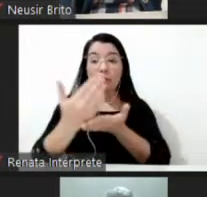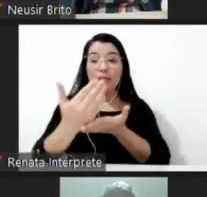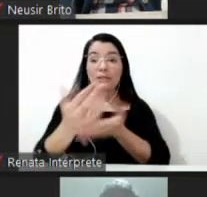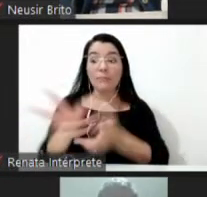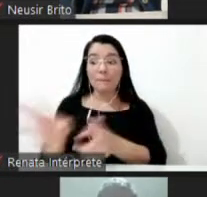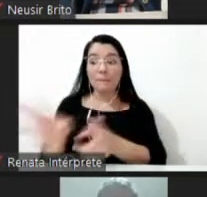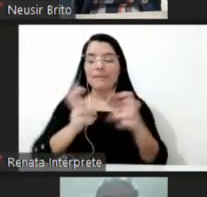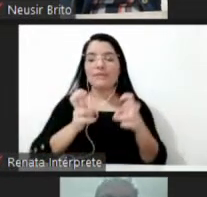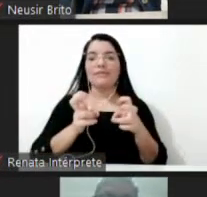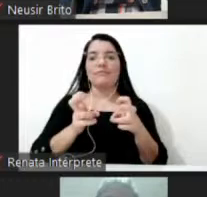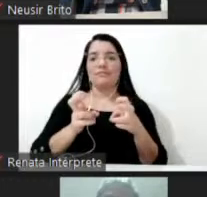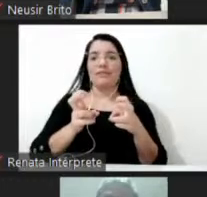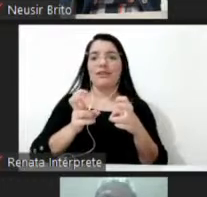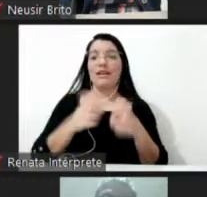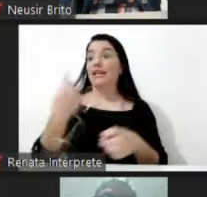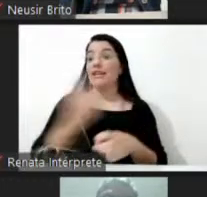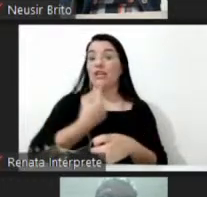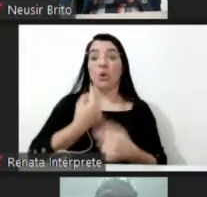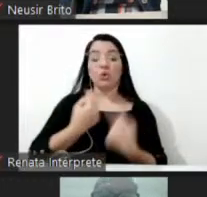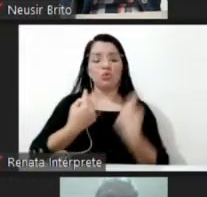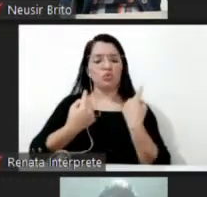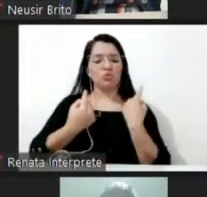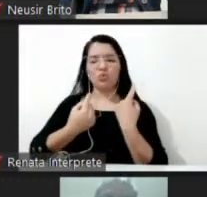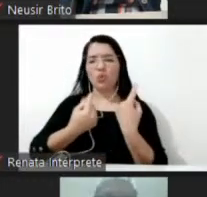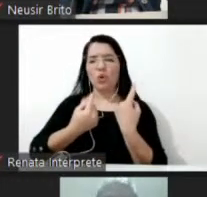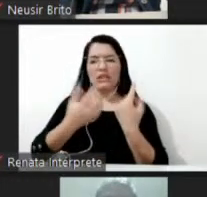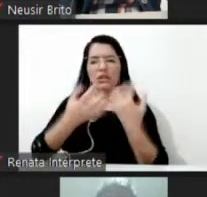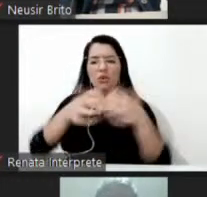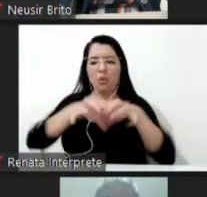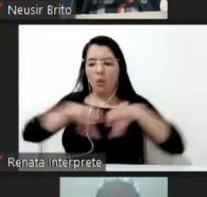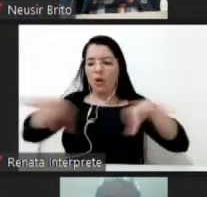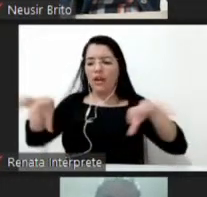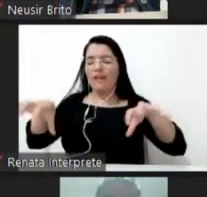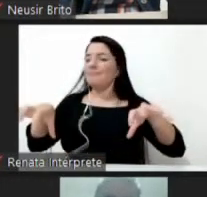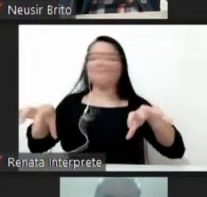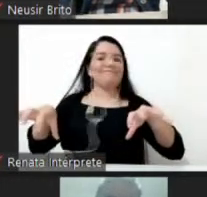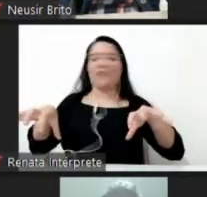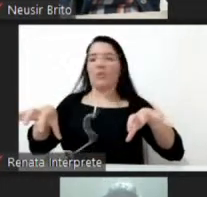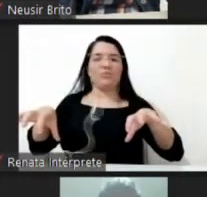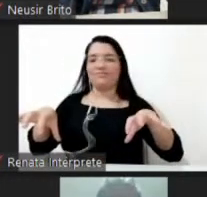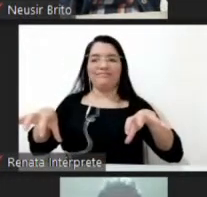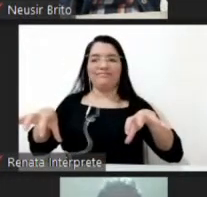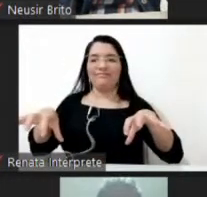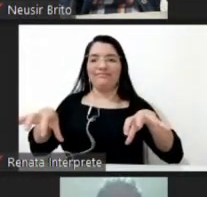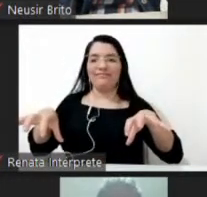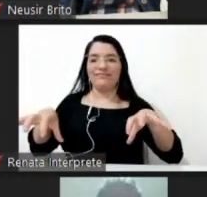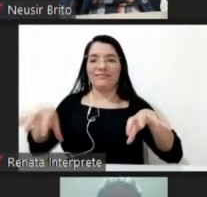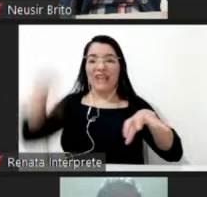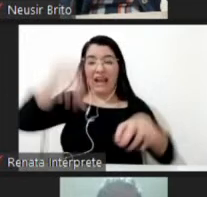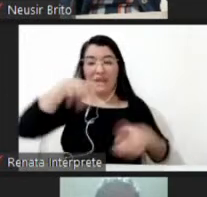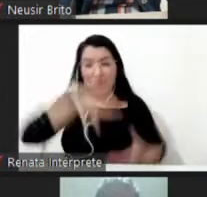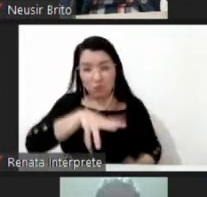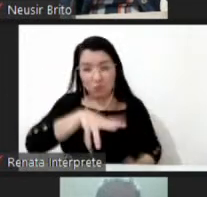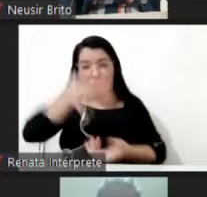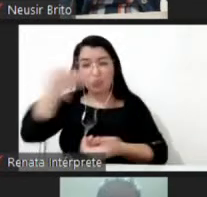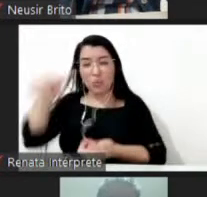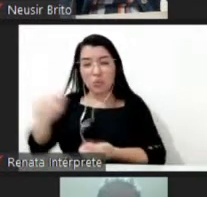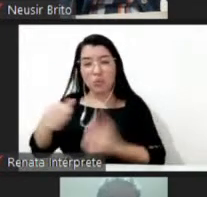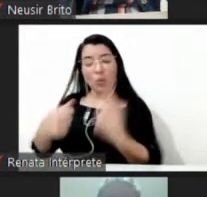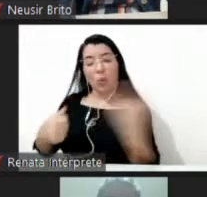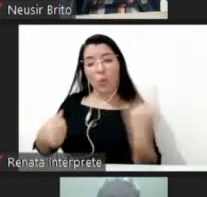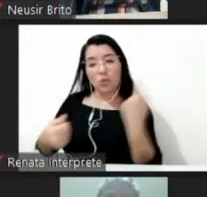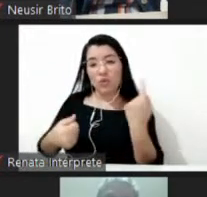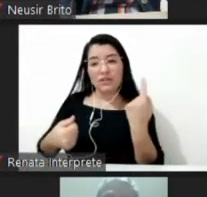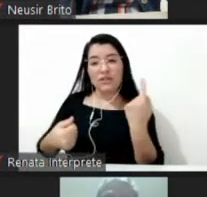que a gente não é uma ilha, né? Que nós não somos uma ilha, que não estamos sozinhos nesse mundo, né? E que, como seres